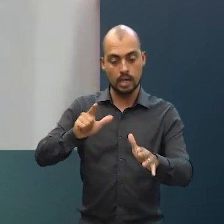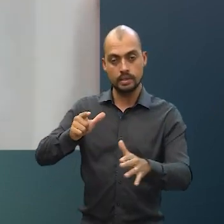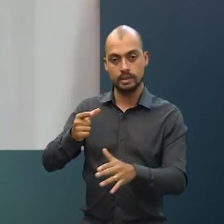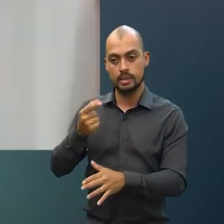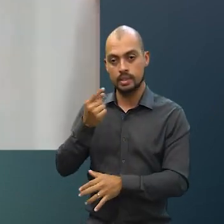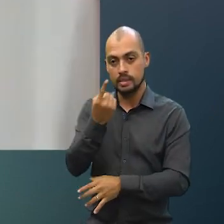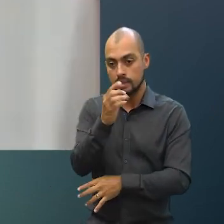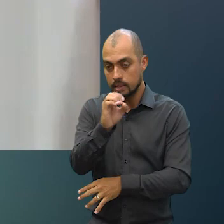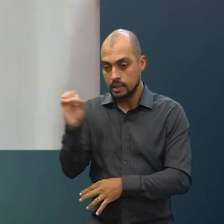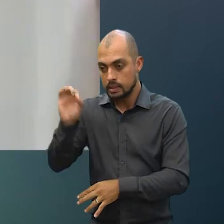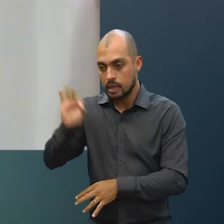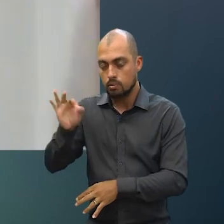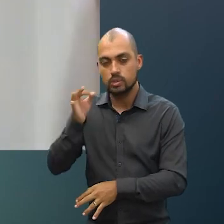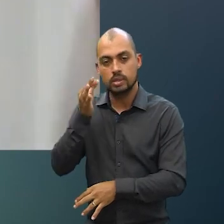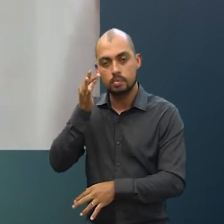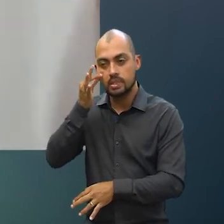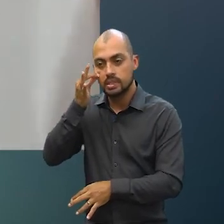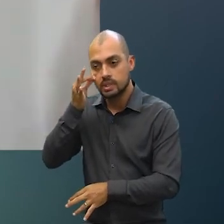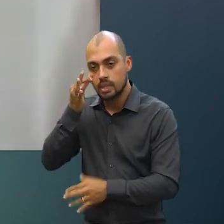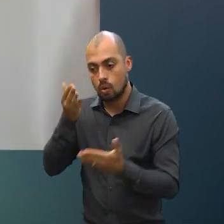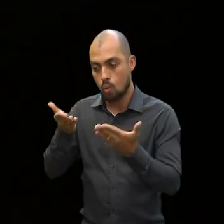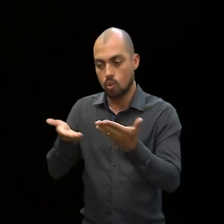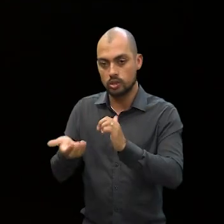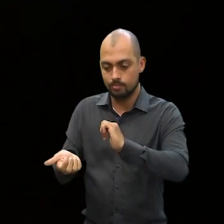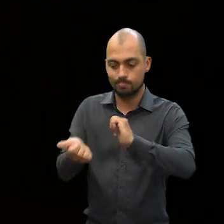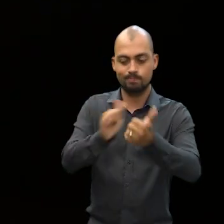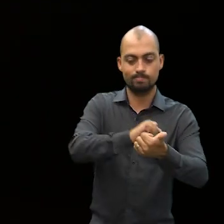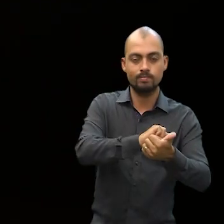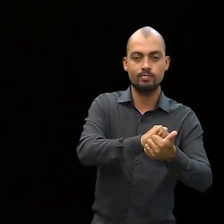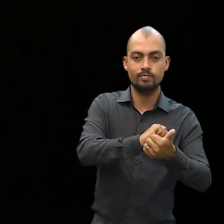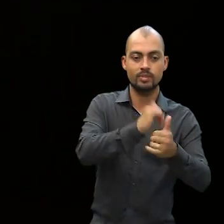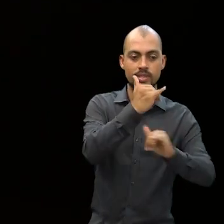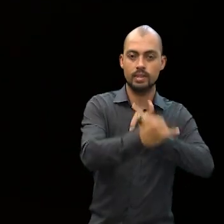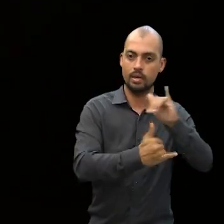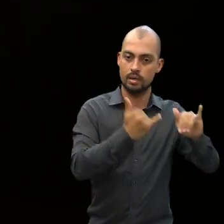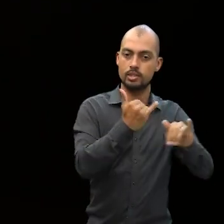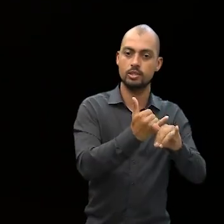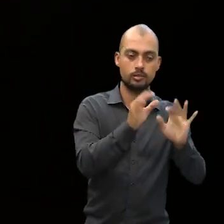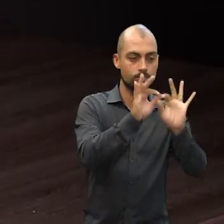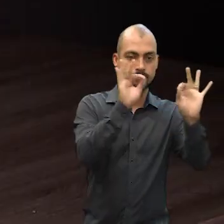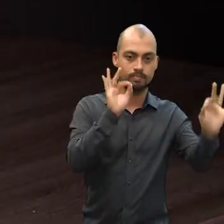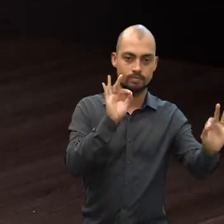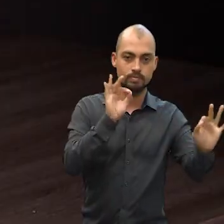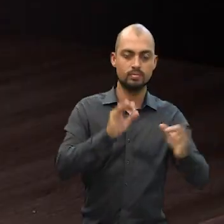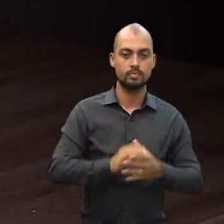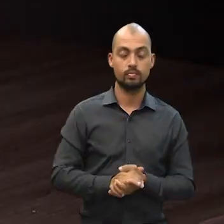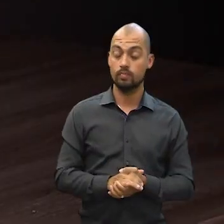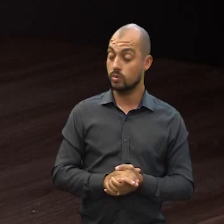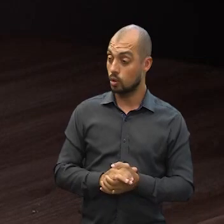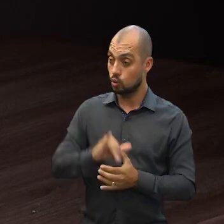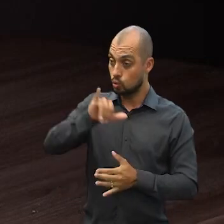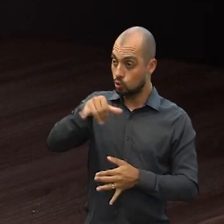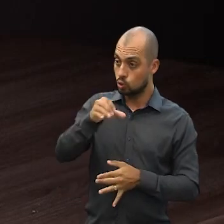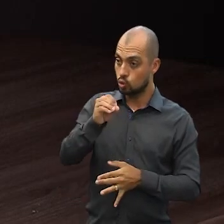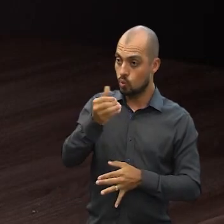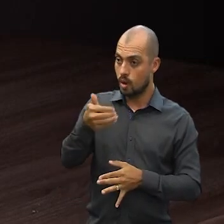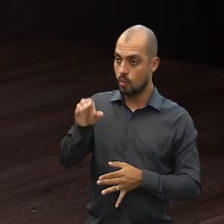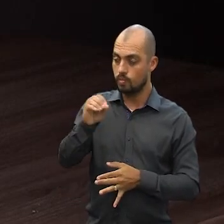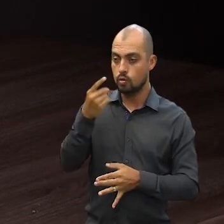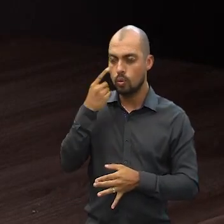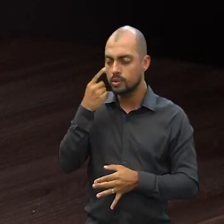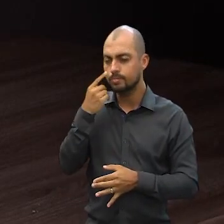presencial, hoje estão sendo adaptadas para o digital. Agora, João, analisando aqui os conteúdos do